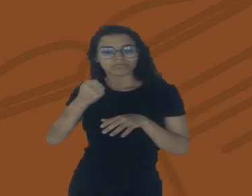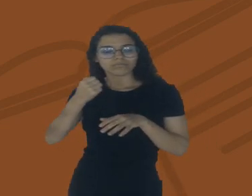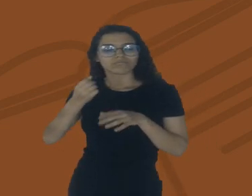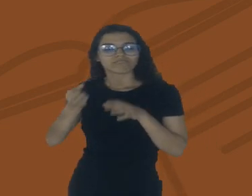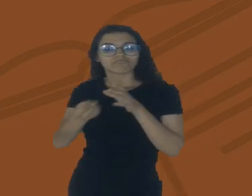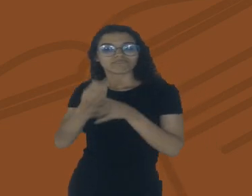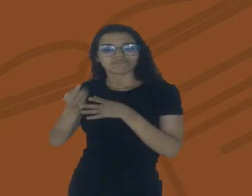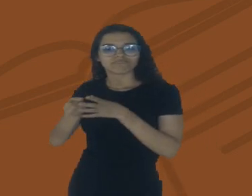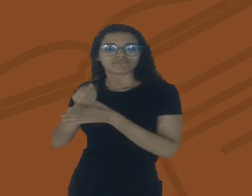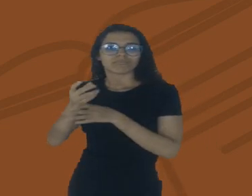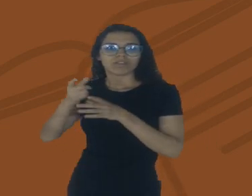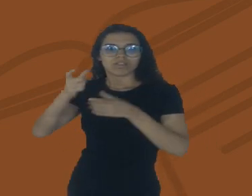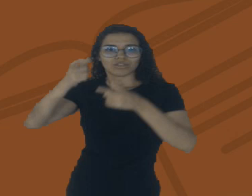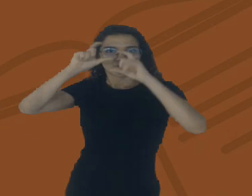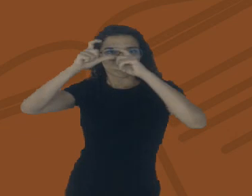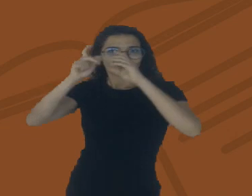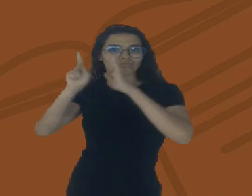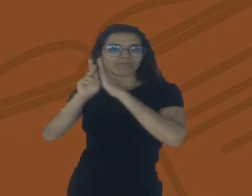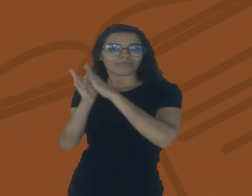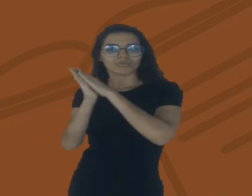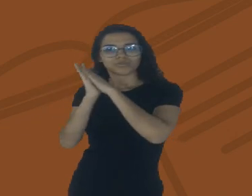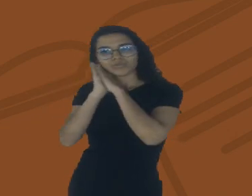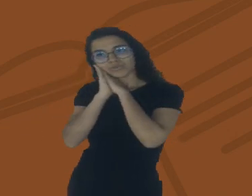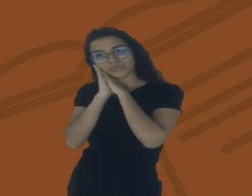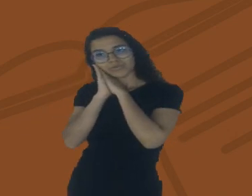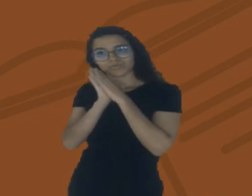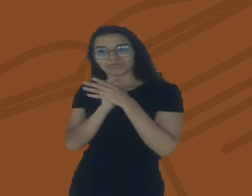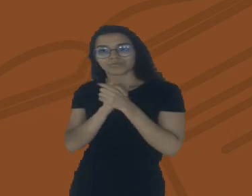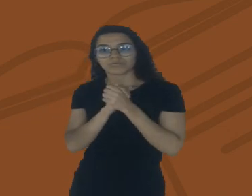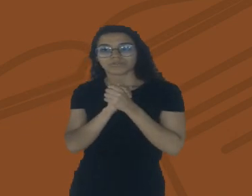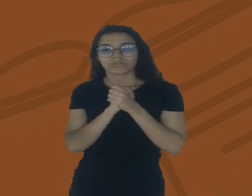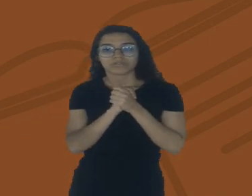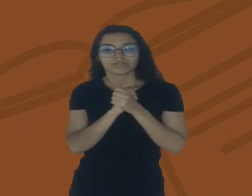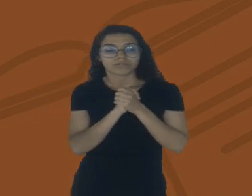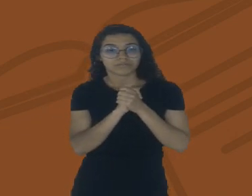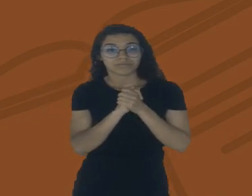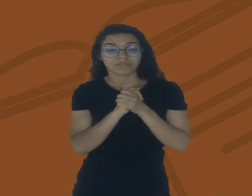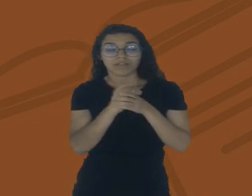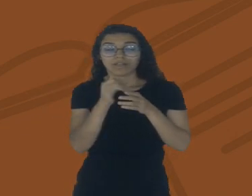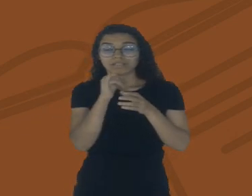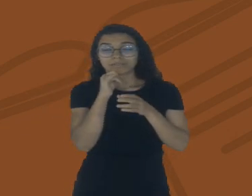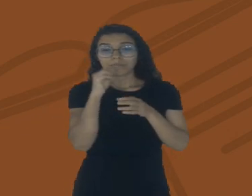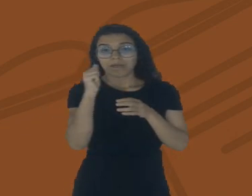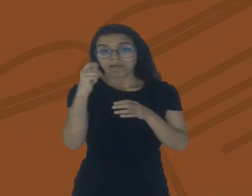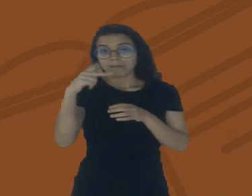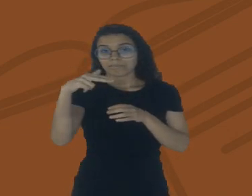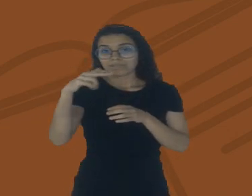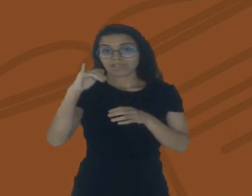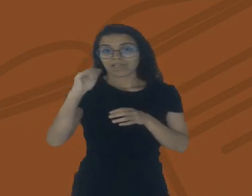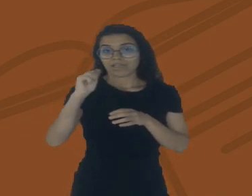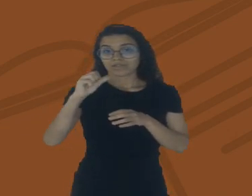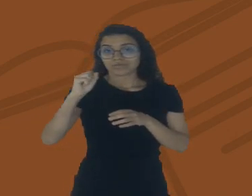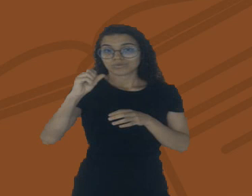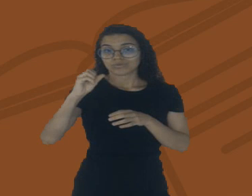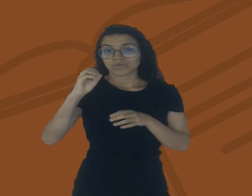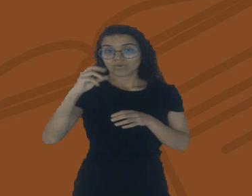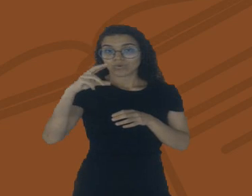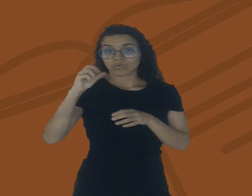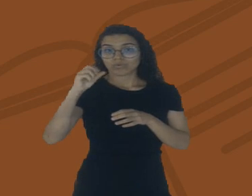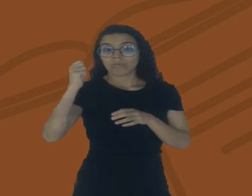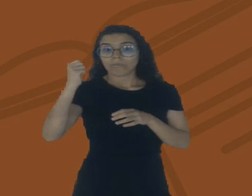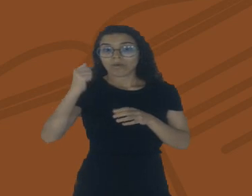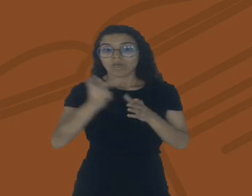alguns distúrbios na hora de dormir, certo? E uma das principais causas da apneia do sono é o excesso de